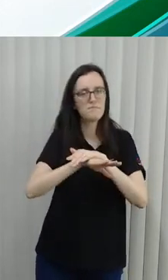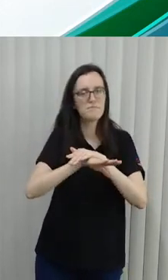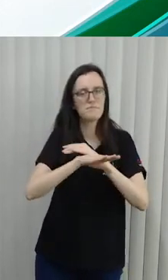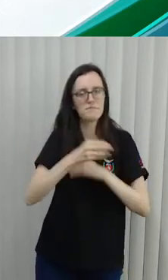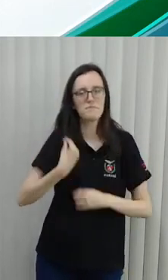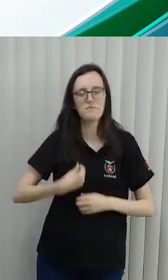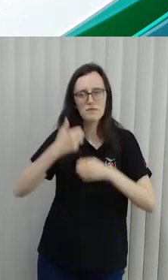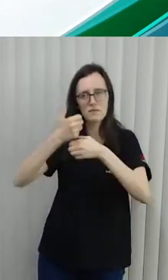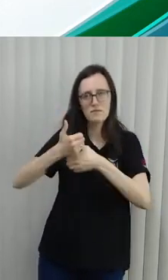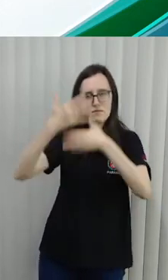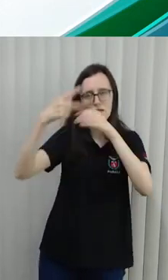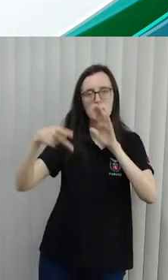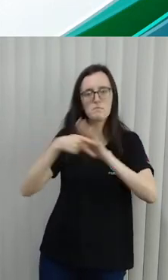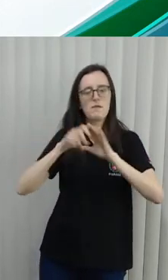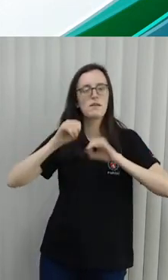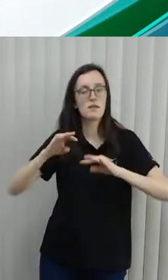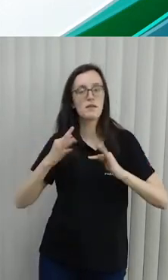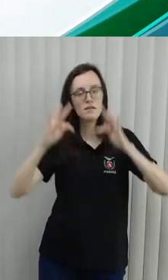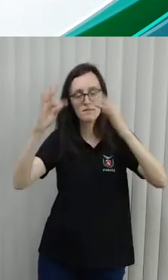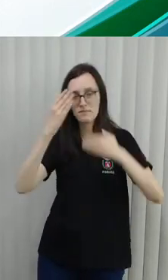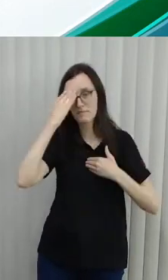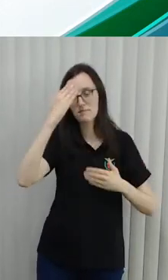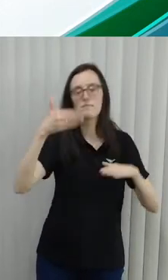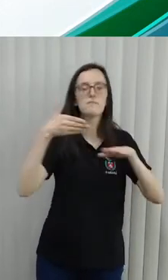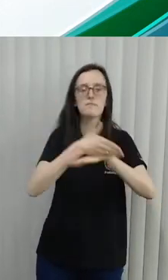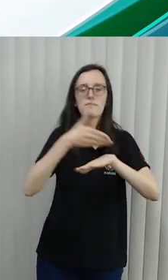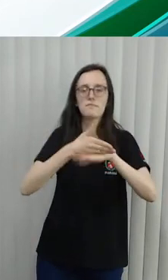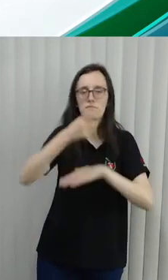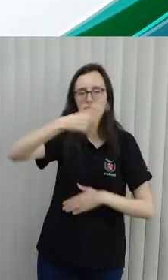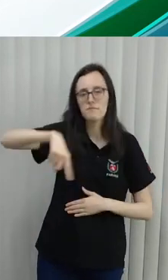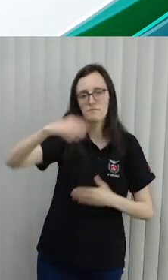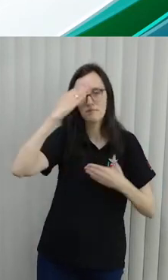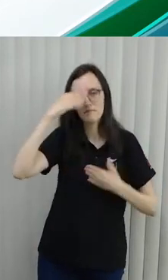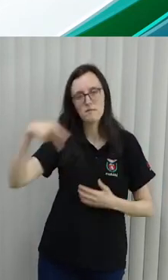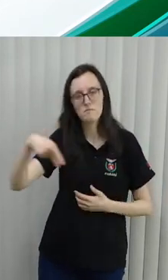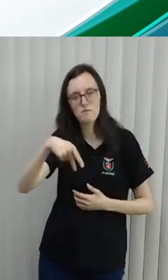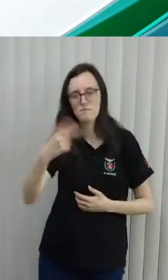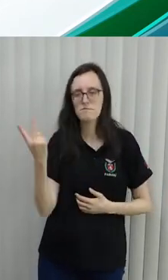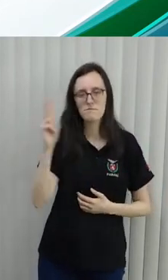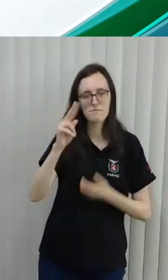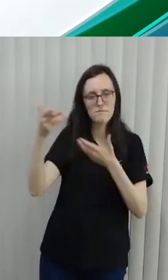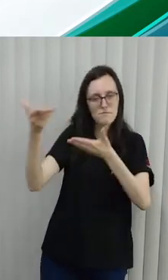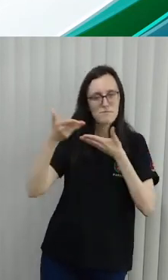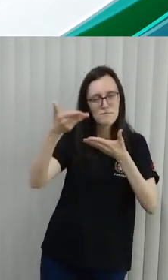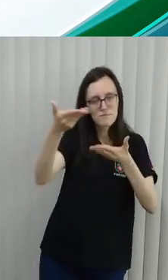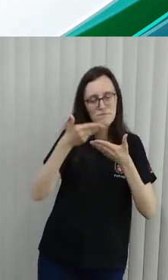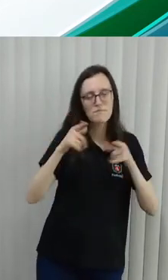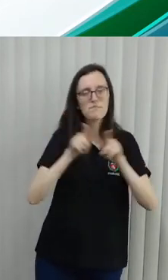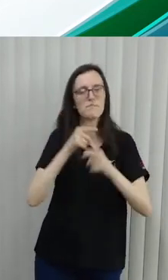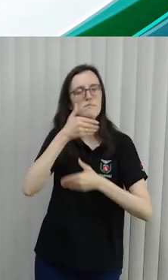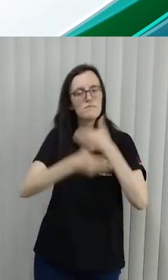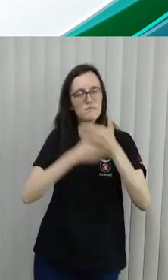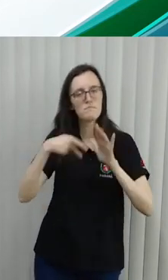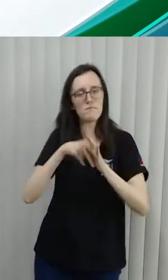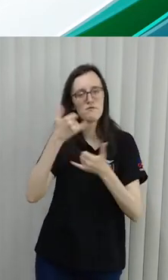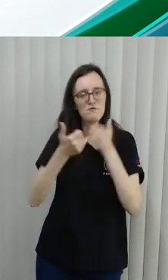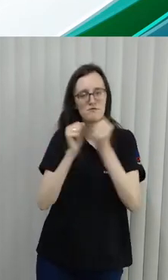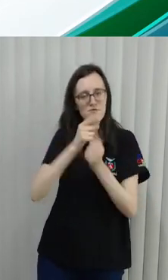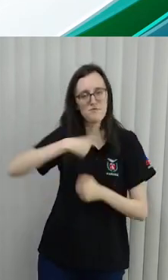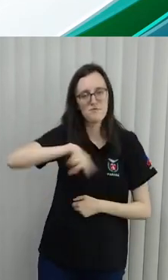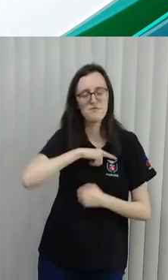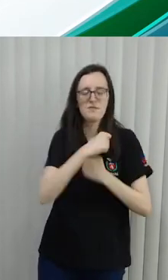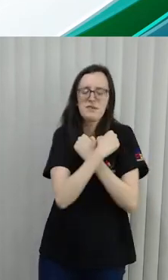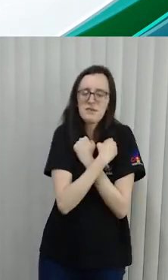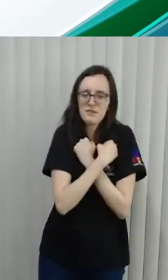na playlist EduTech. Agradecemos a participação, agradecemos ao professor Marcelo, ao Guilherme, que desenvolveu o jogo conosco.